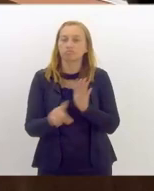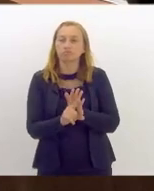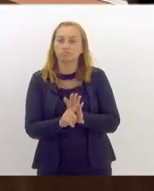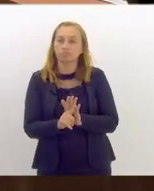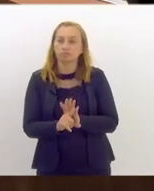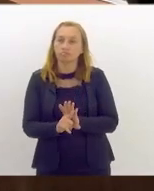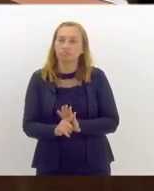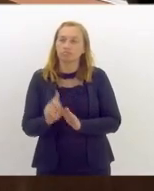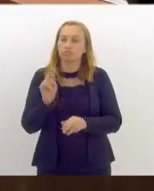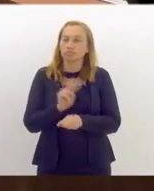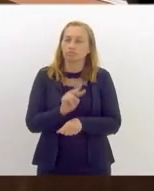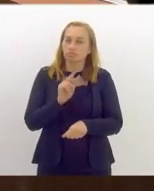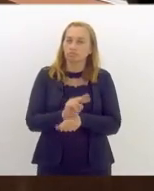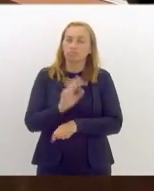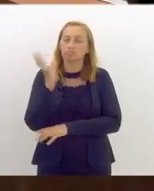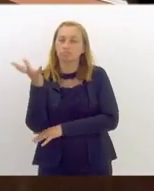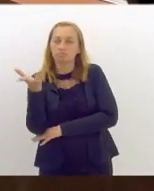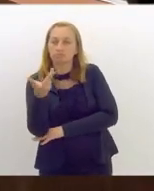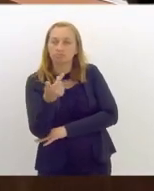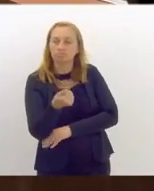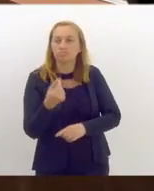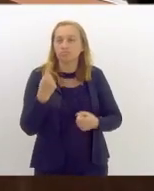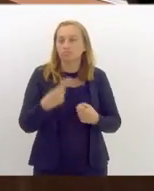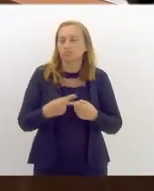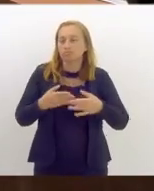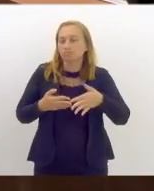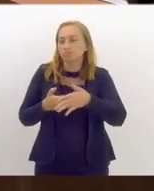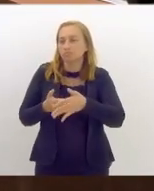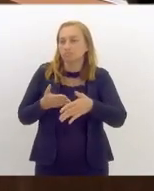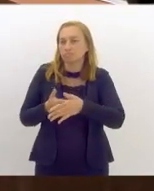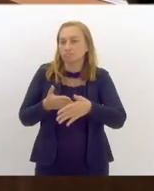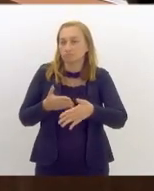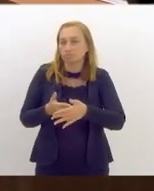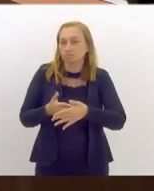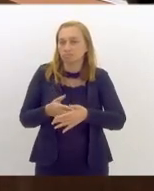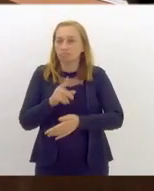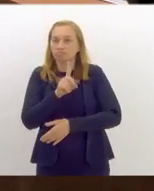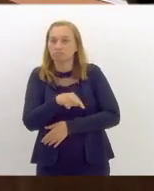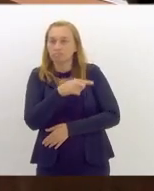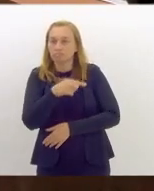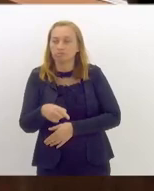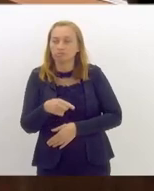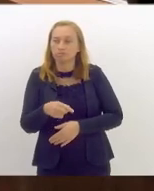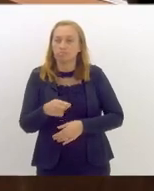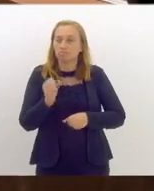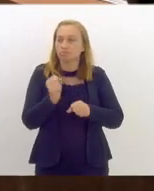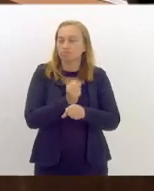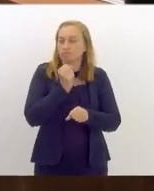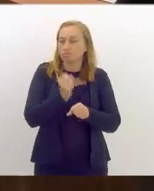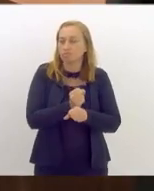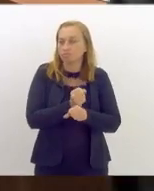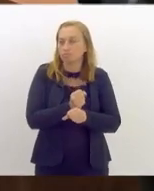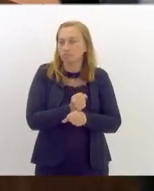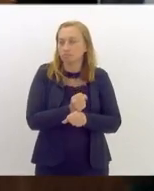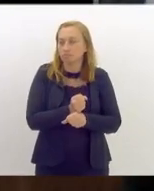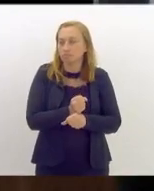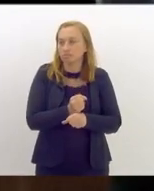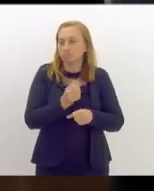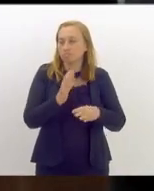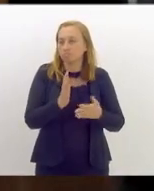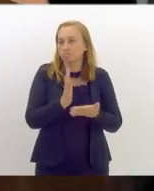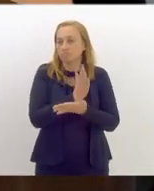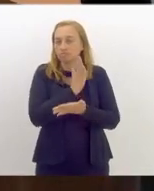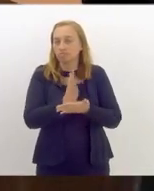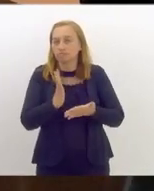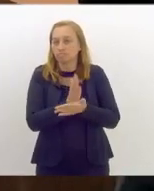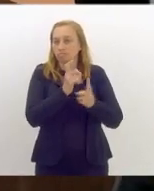de Proteção Ambiental porque ela limita as proibições de construções em sítios naturais